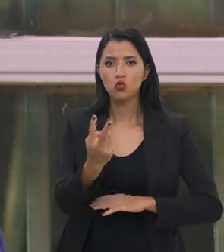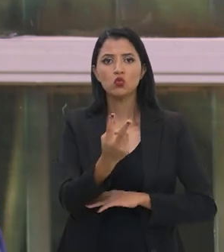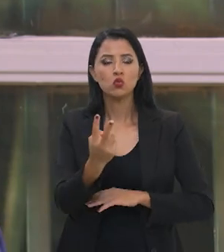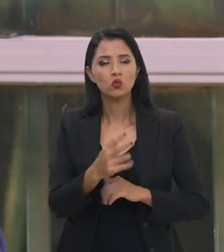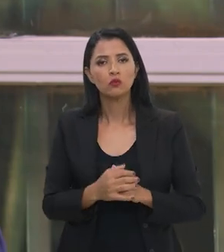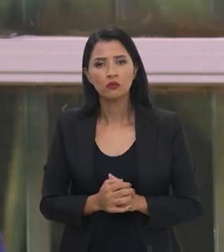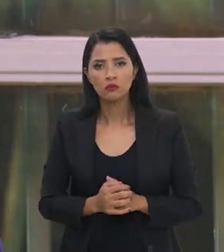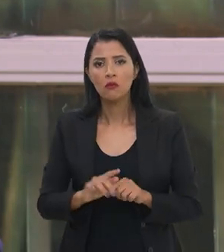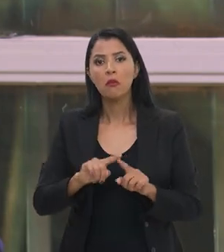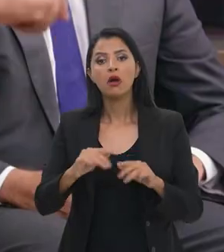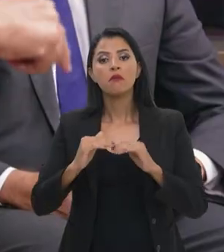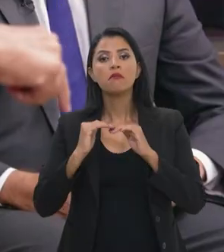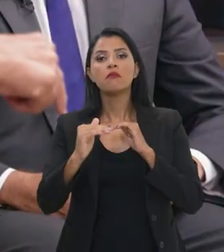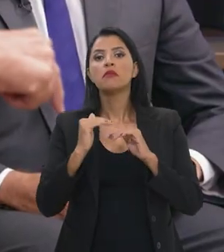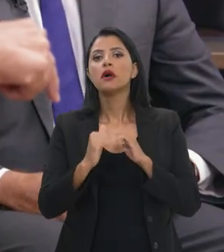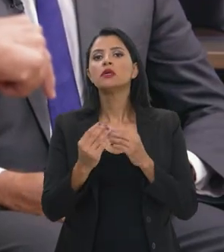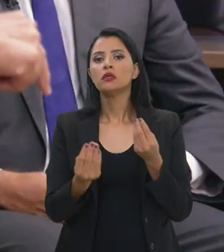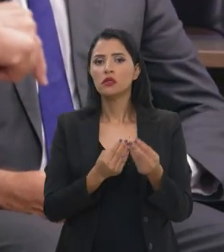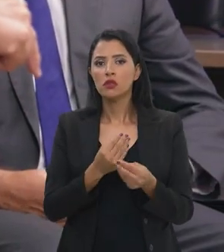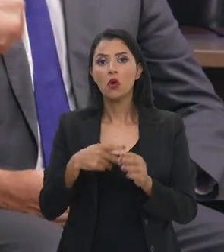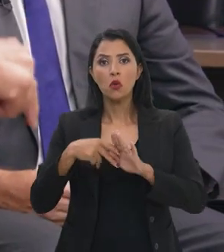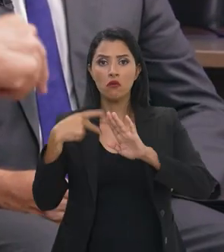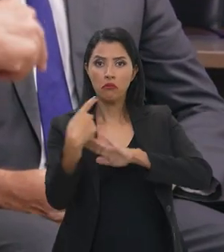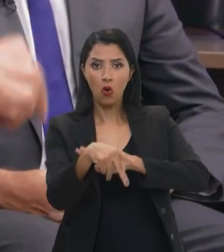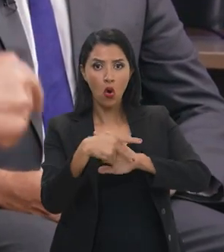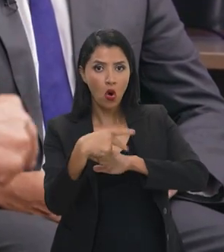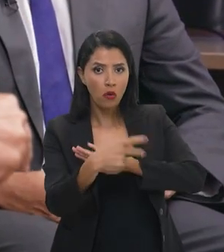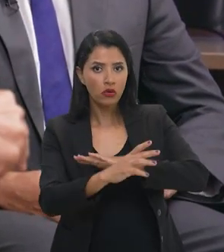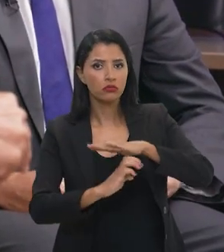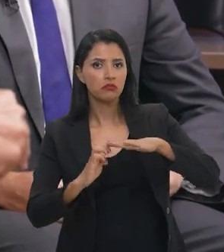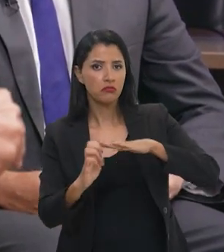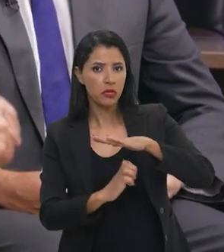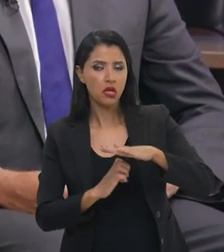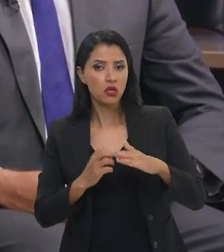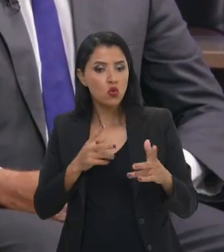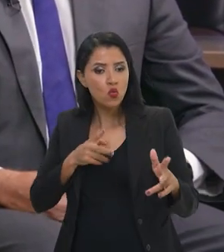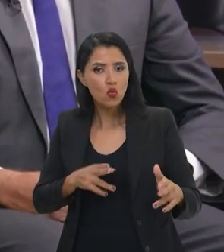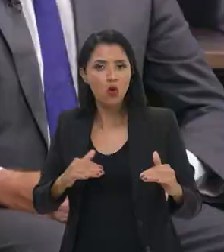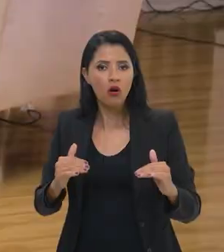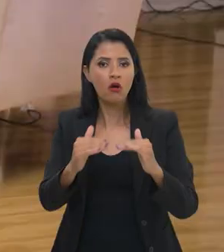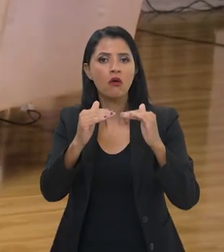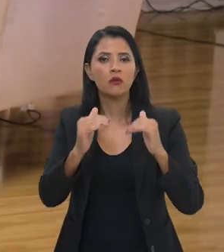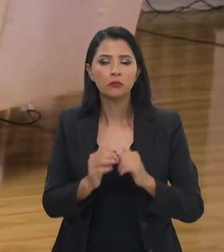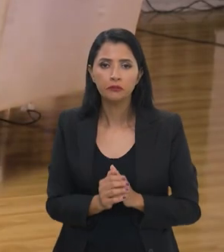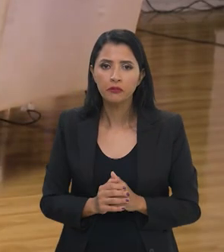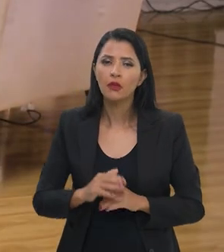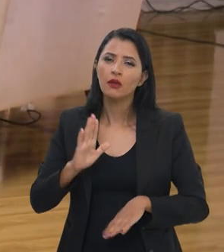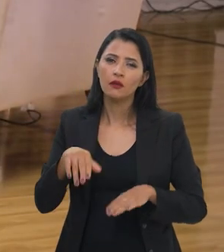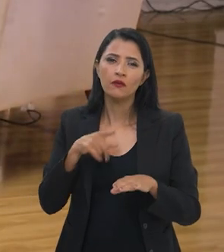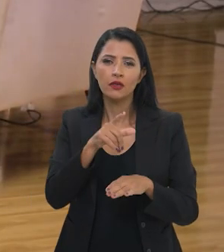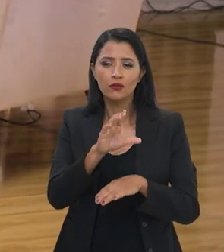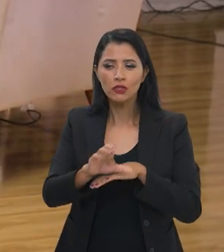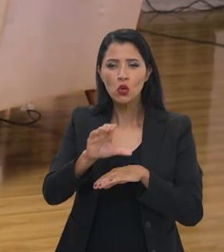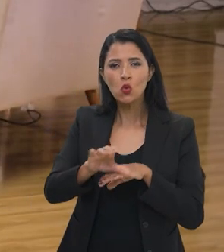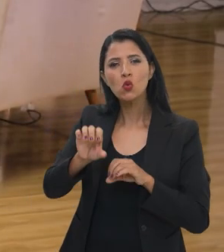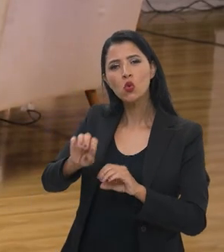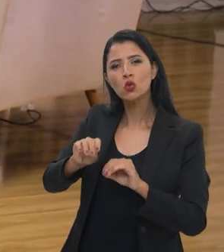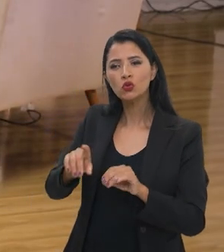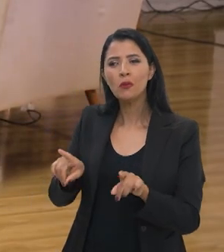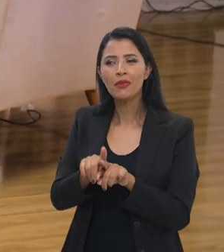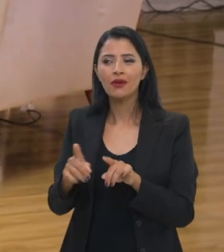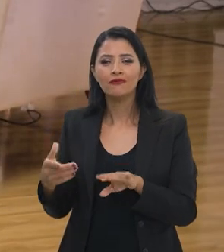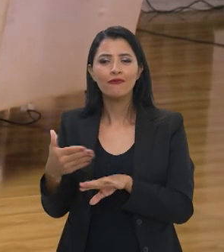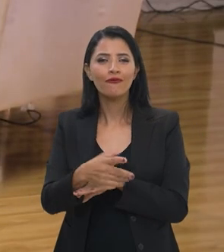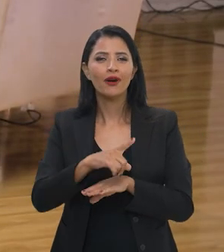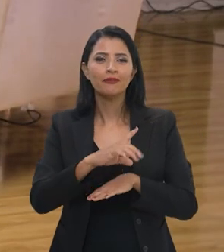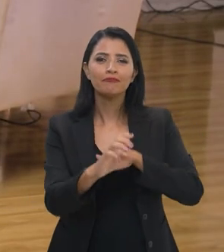formação prática mas no padrão inclusive daquela empresa porque muitas vezes você faz uma formação e